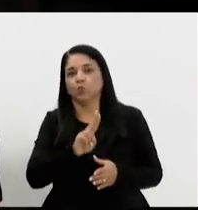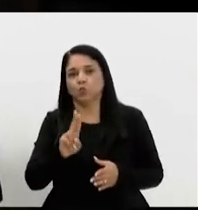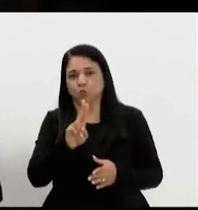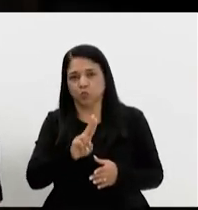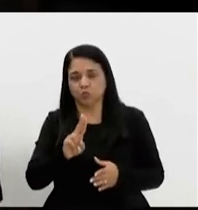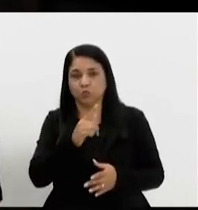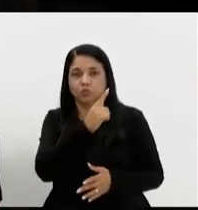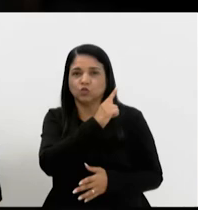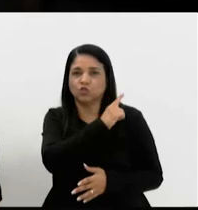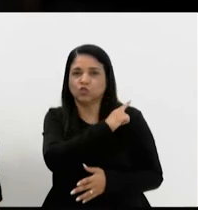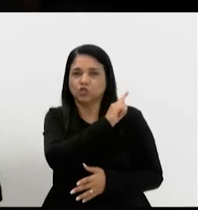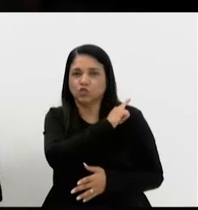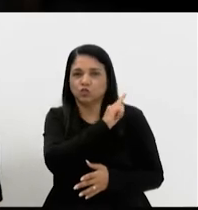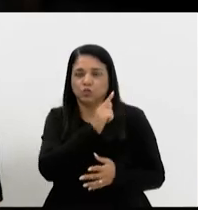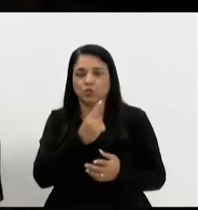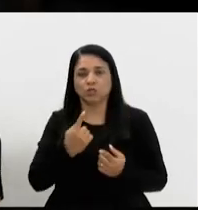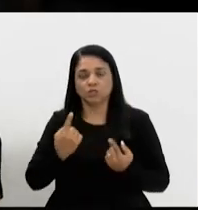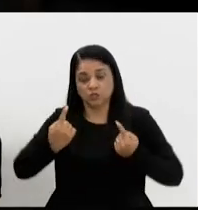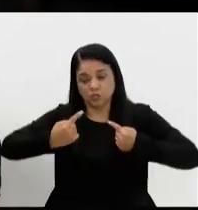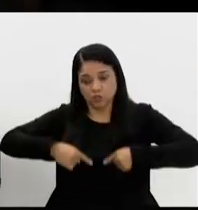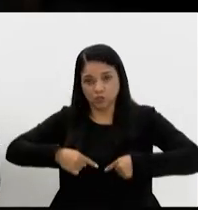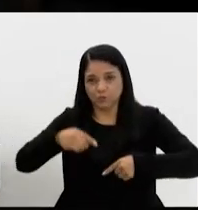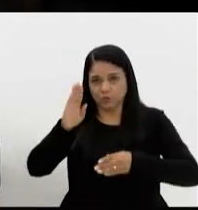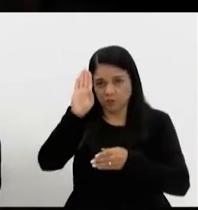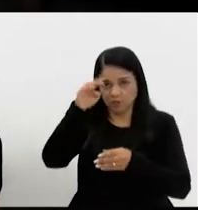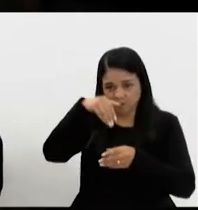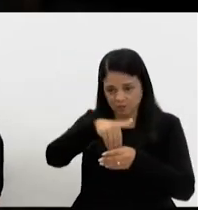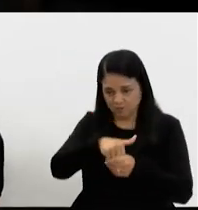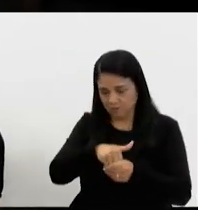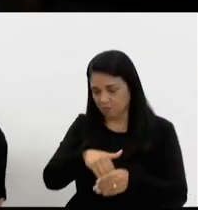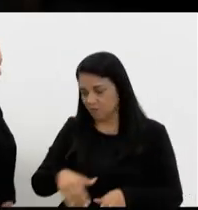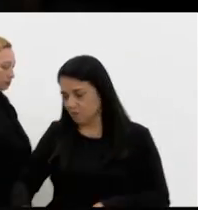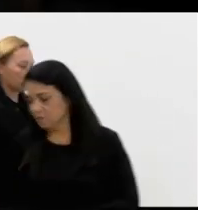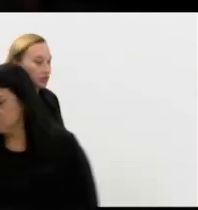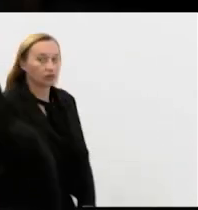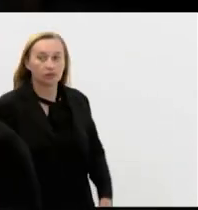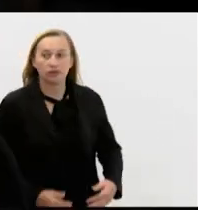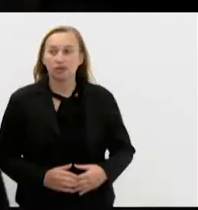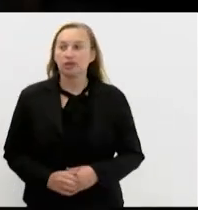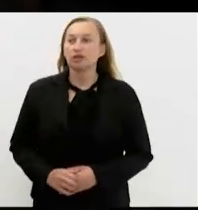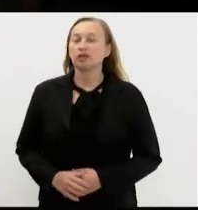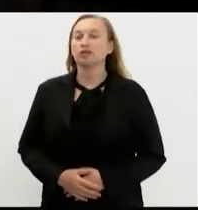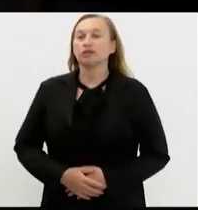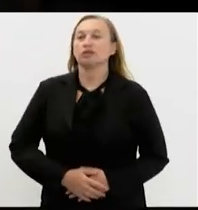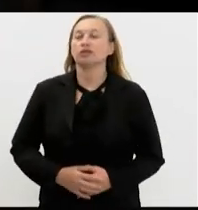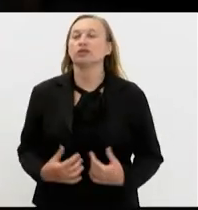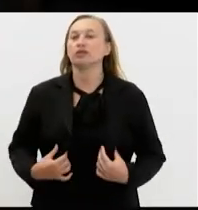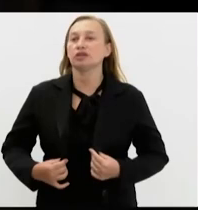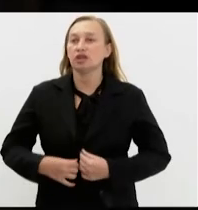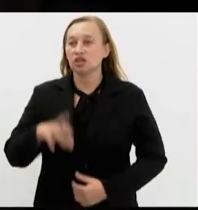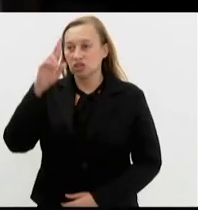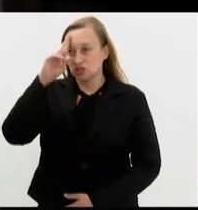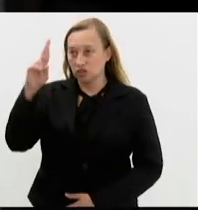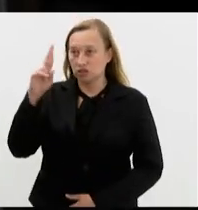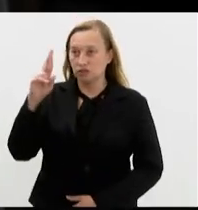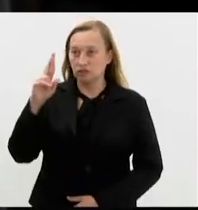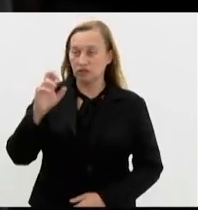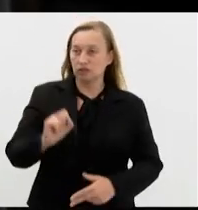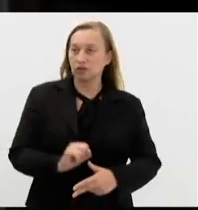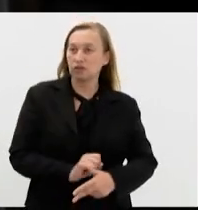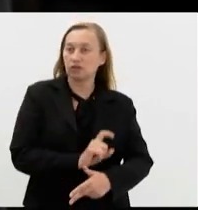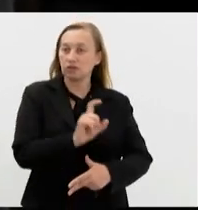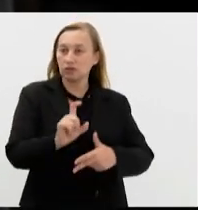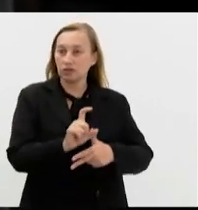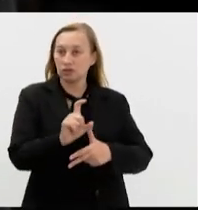do gestor que disputa a reeleição e aqui me refiro a chefia do executivo por isso que a lei vai trazer